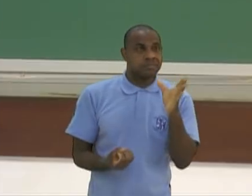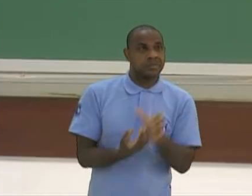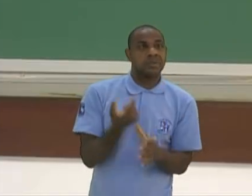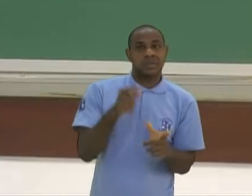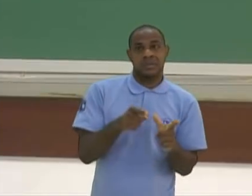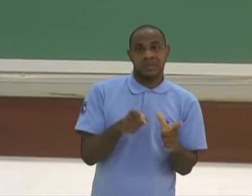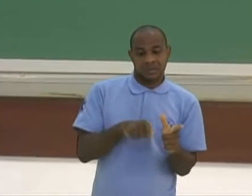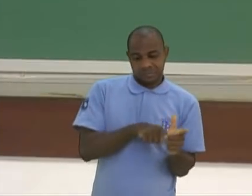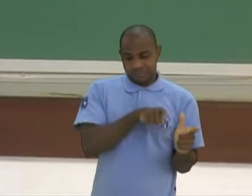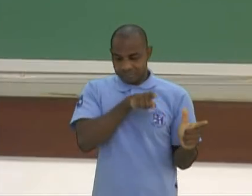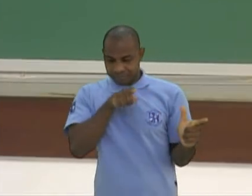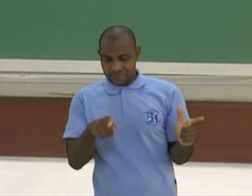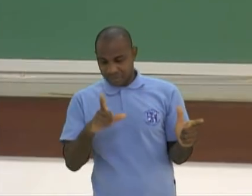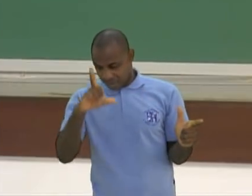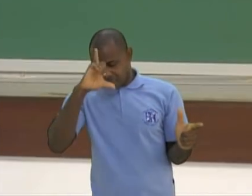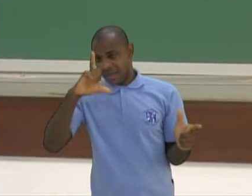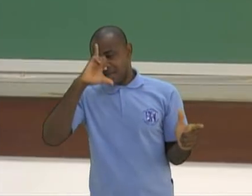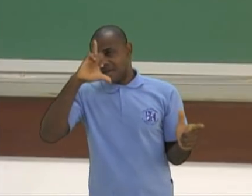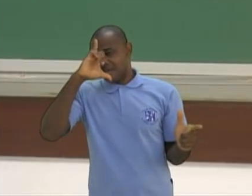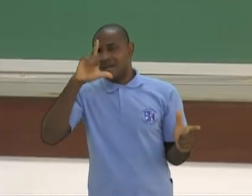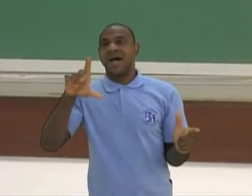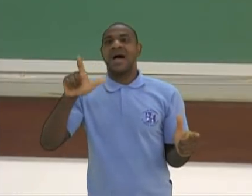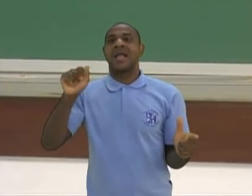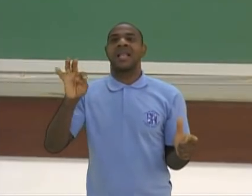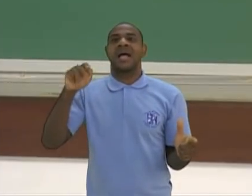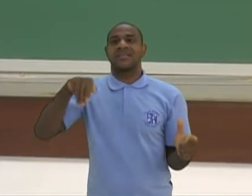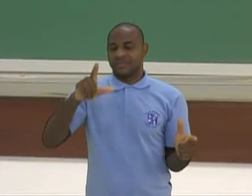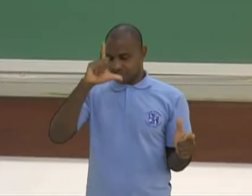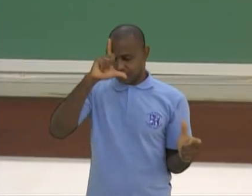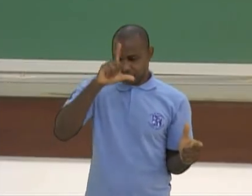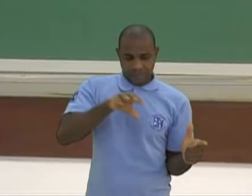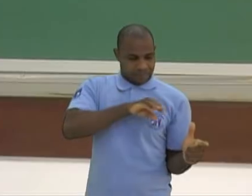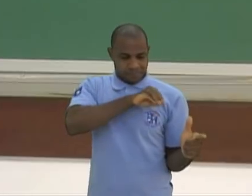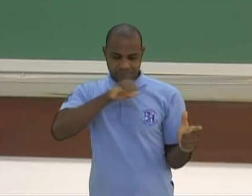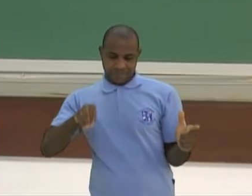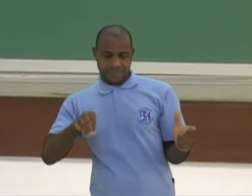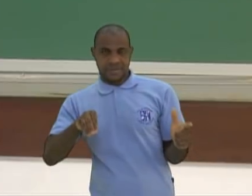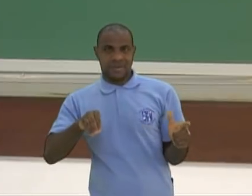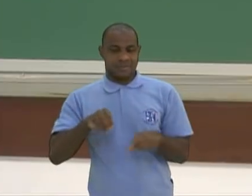foram parar dentro do latim, por exemplo, e depois nas outras línguas neolatinas,